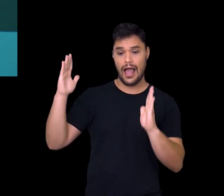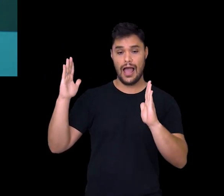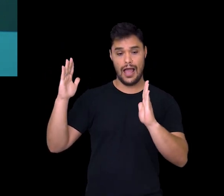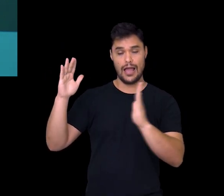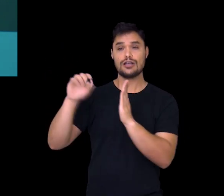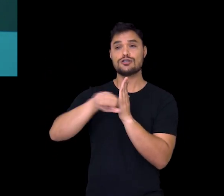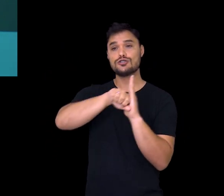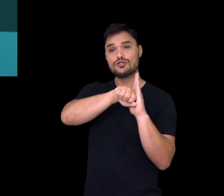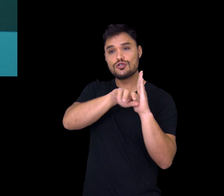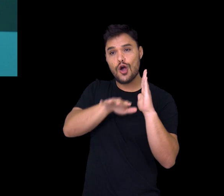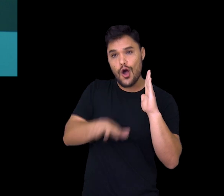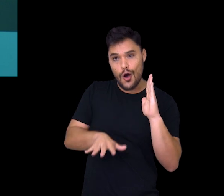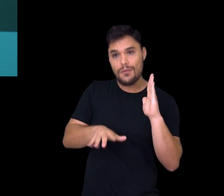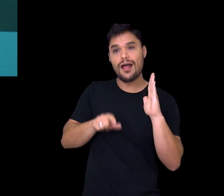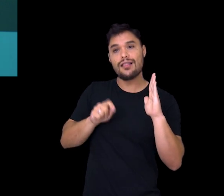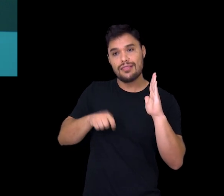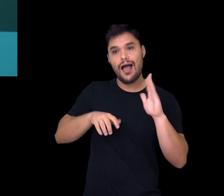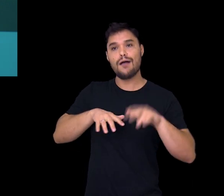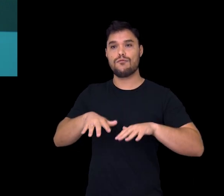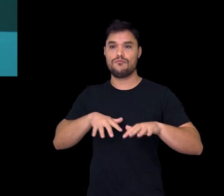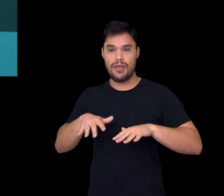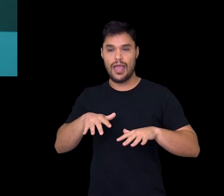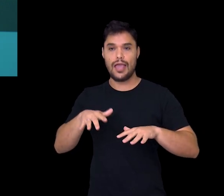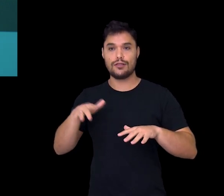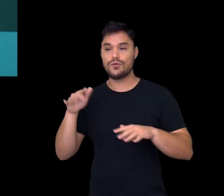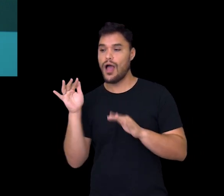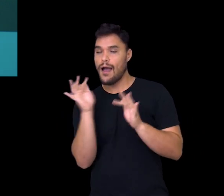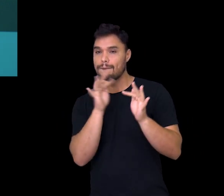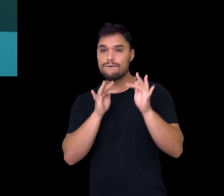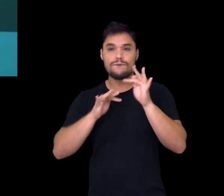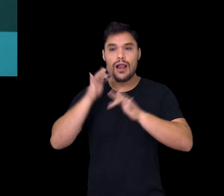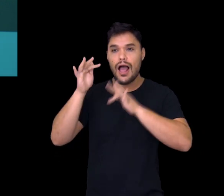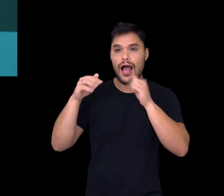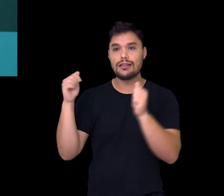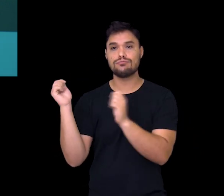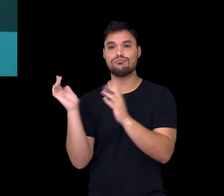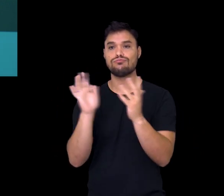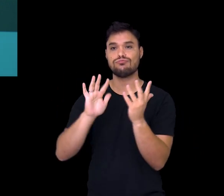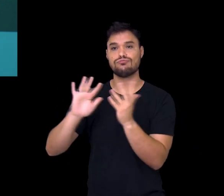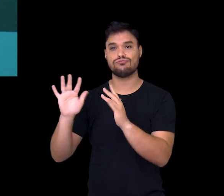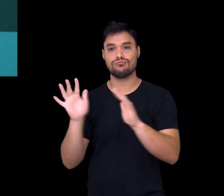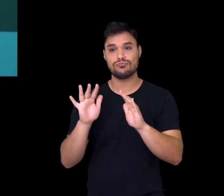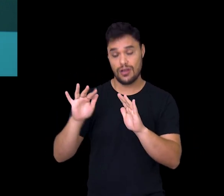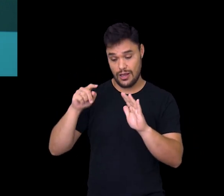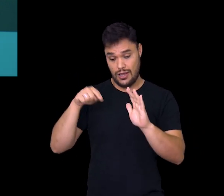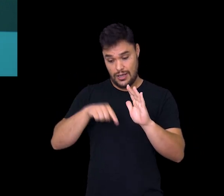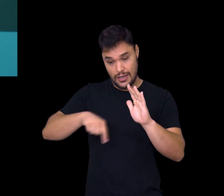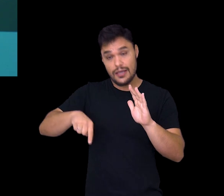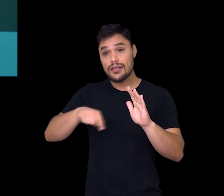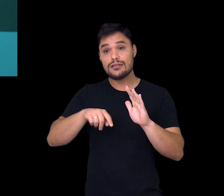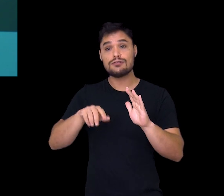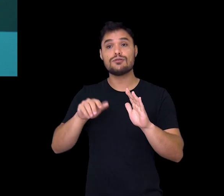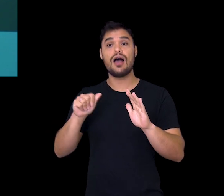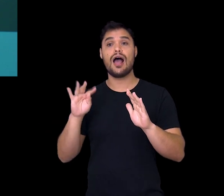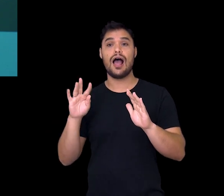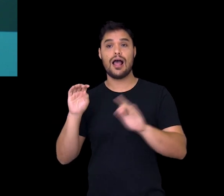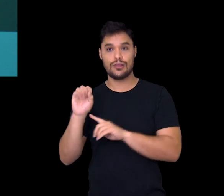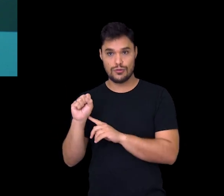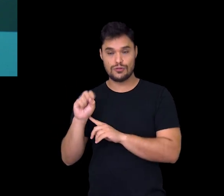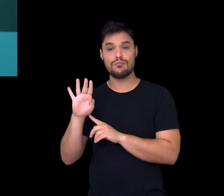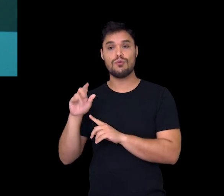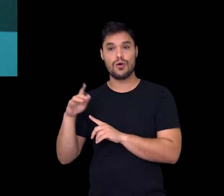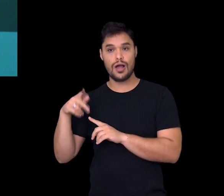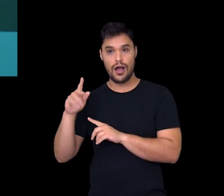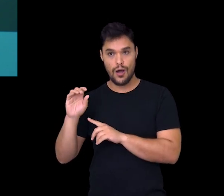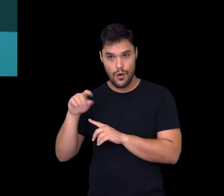as plantinhas, quando batiam o vento, elas mexiam também, e o Atos, de uma maneira sensacional, com muita arte, muito talento, faz